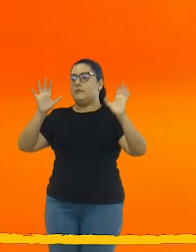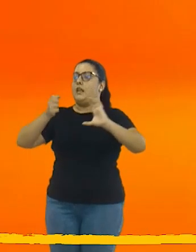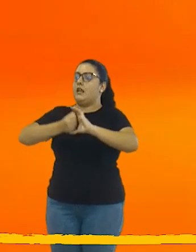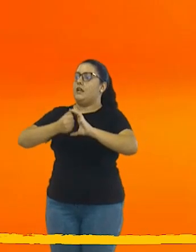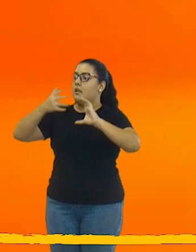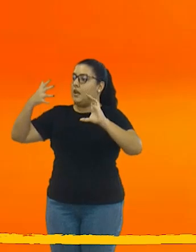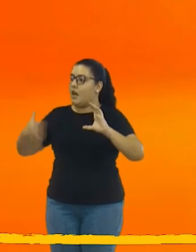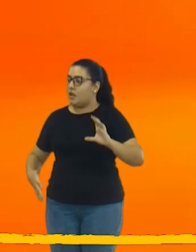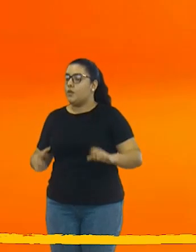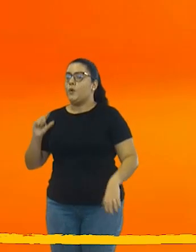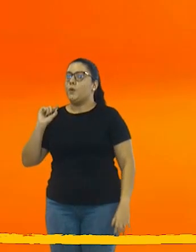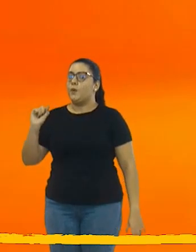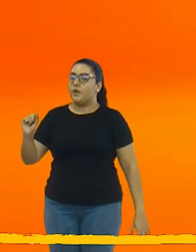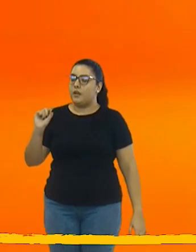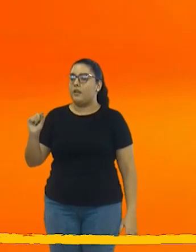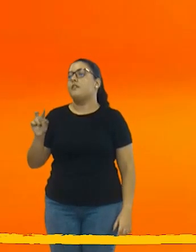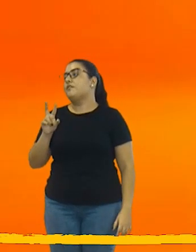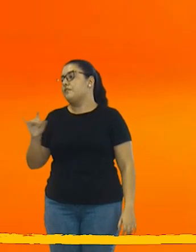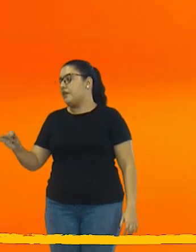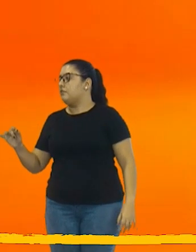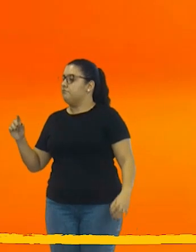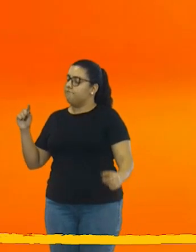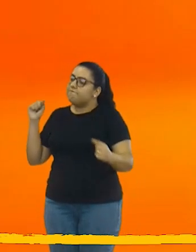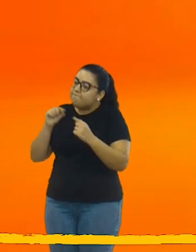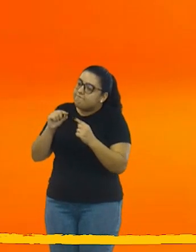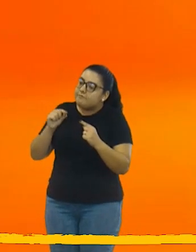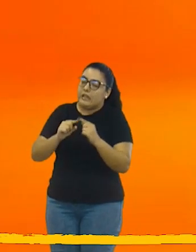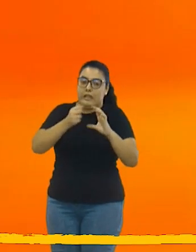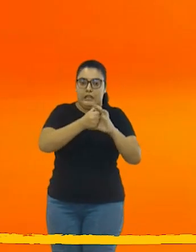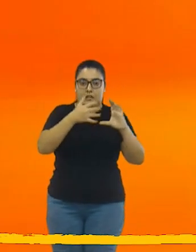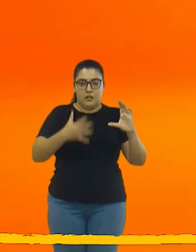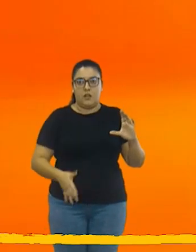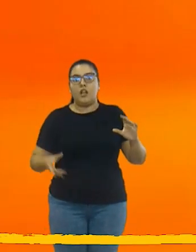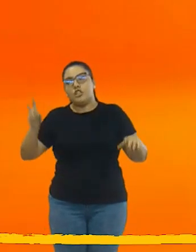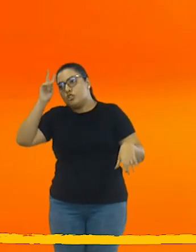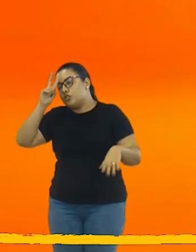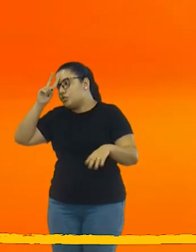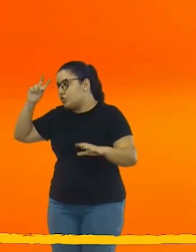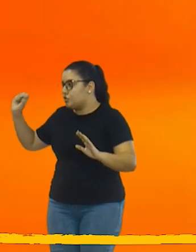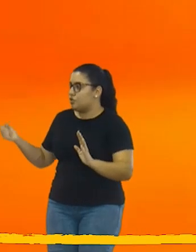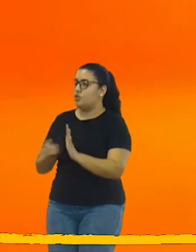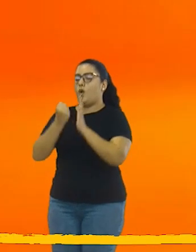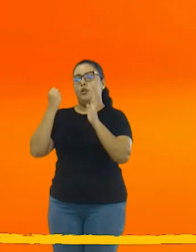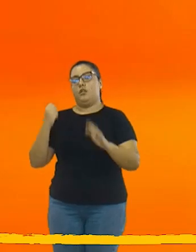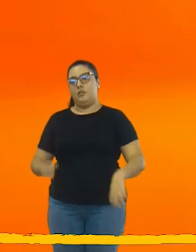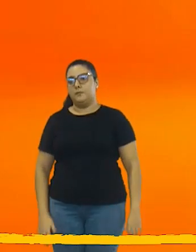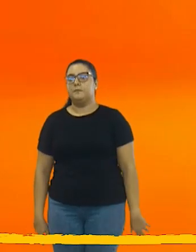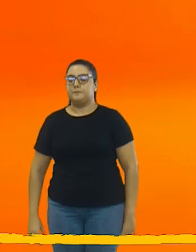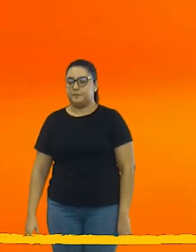características estéticas estão condicionadas às características históricas.